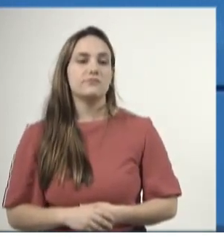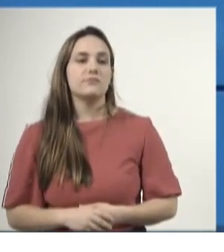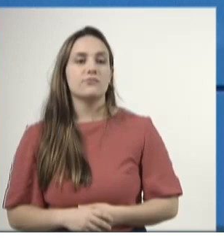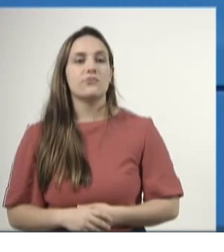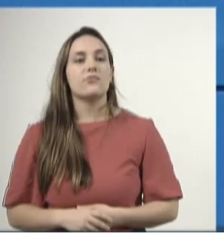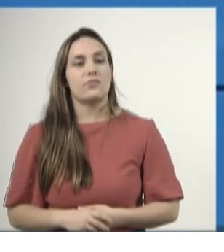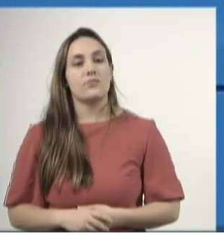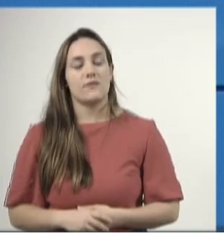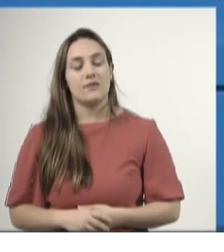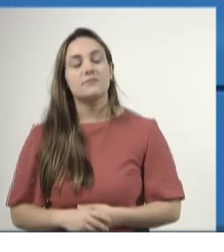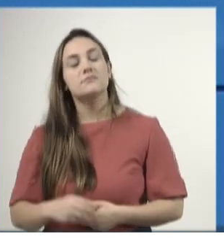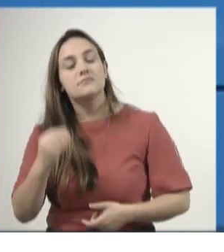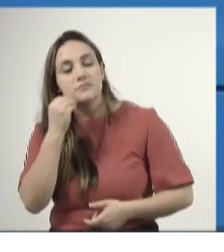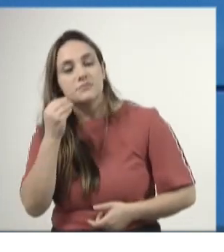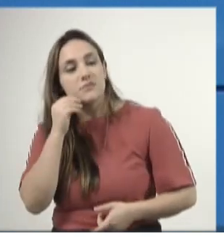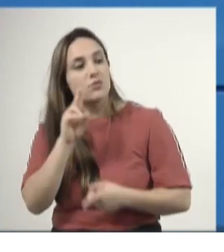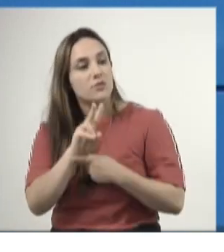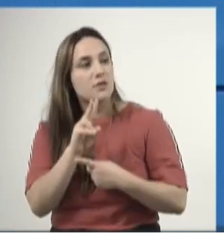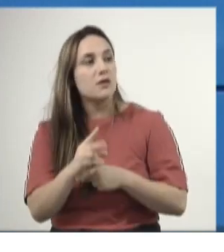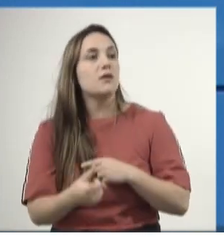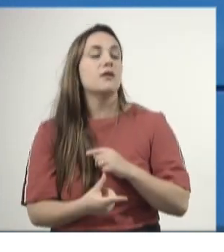tenham uma consequência maior.